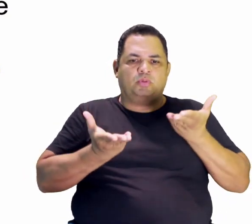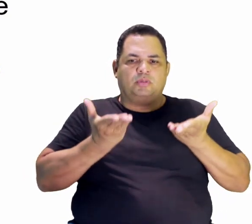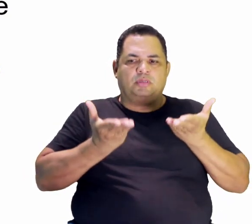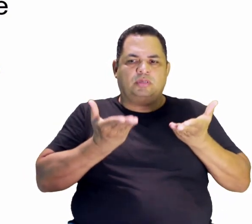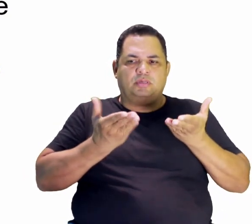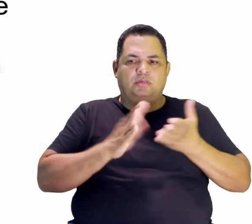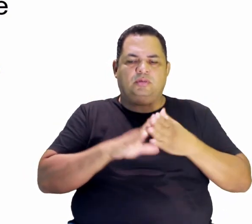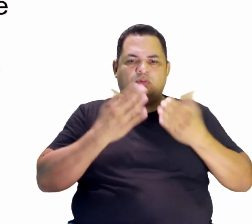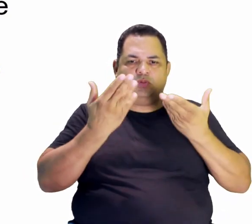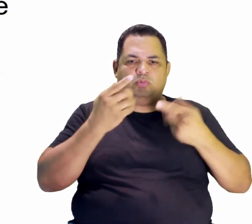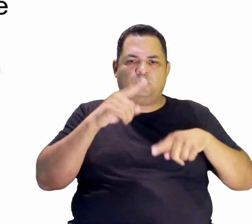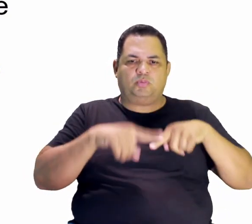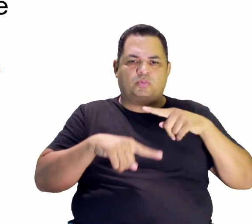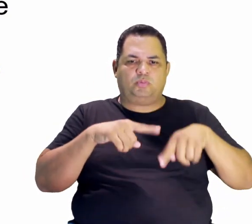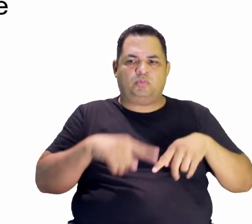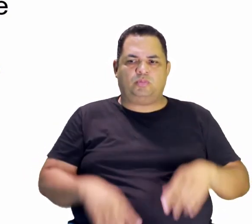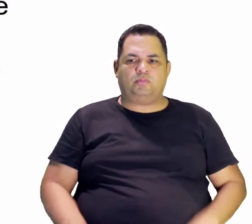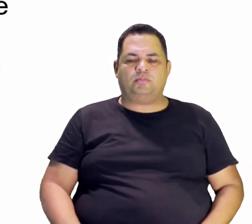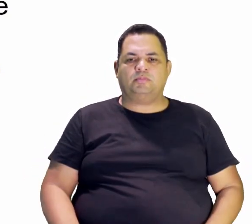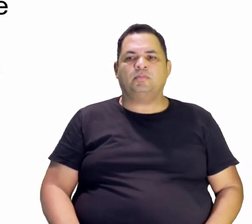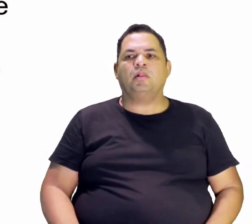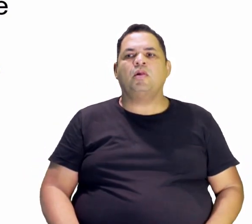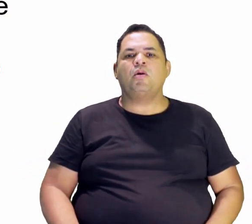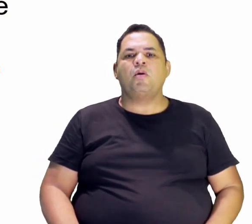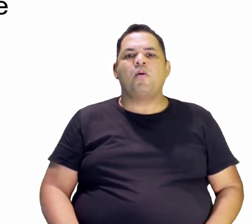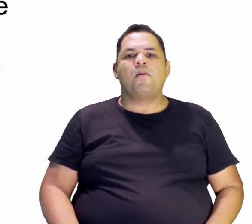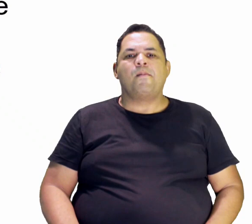corpo. Todas as forças são zero, tá?